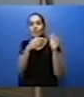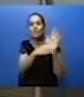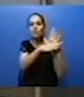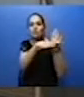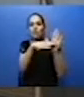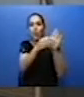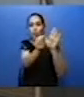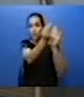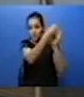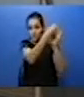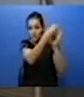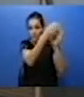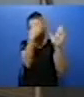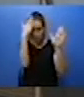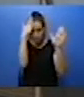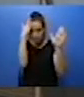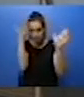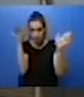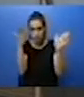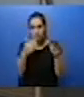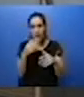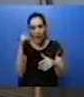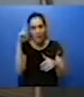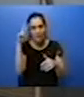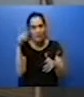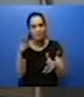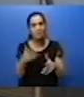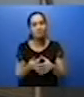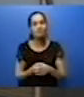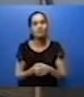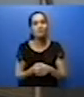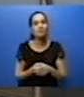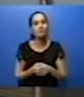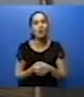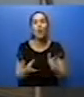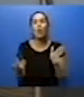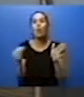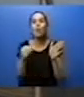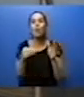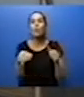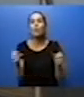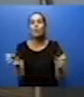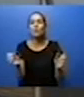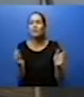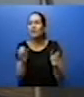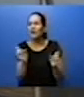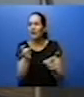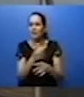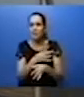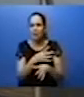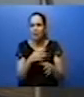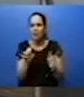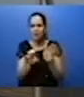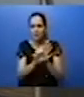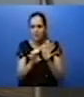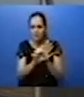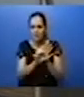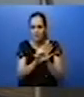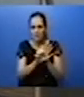3 sobre dores último exemplo 3 /